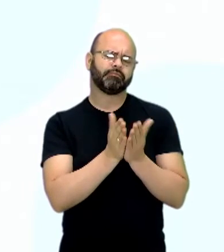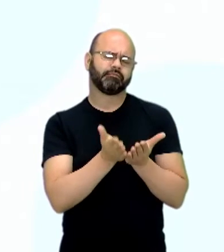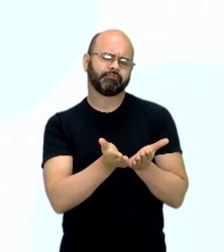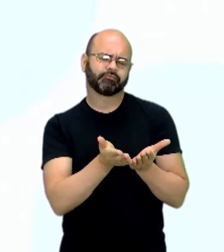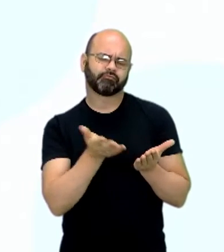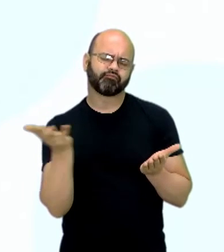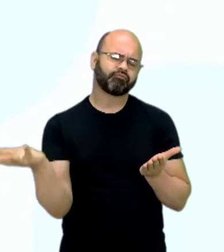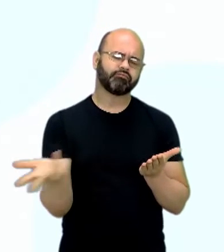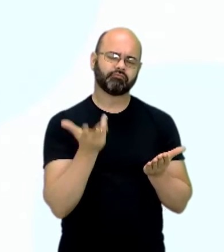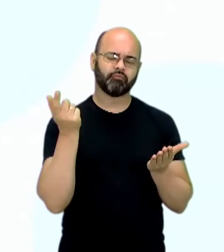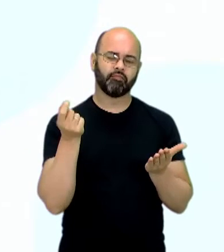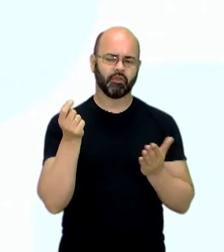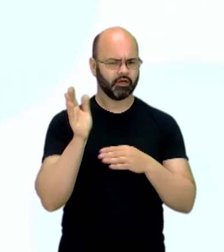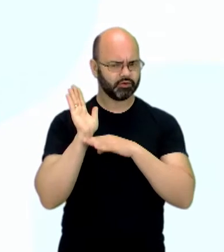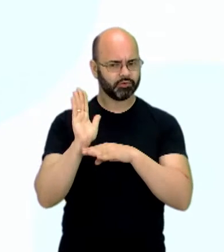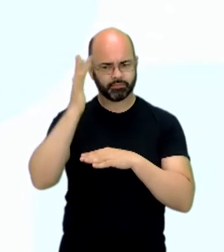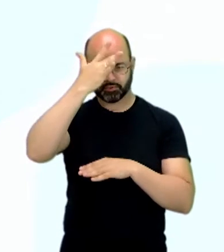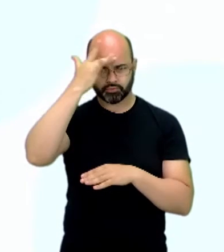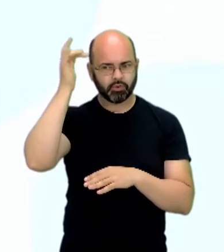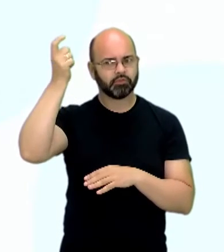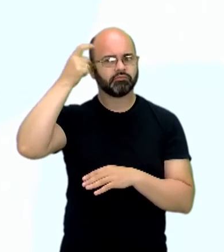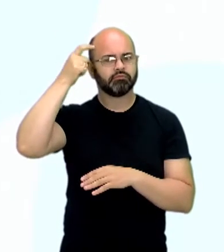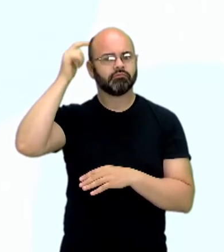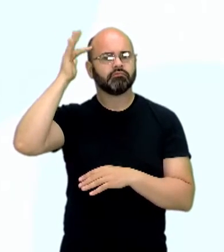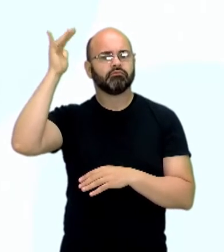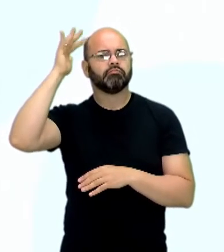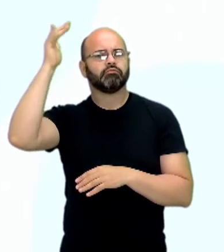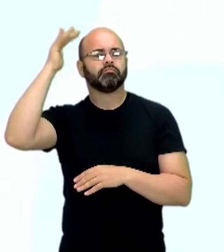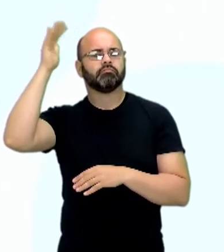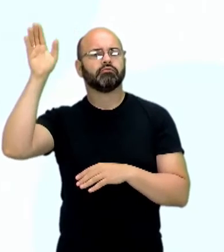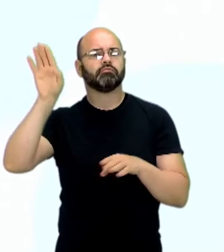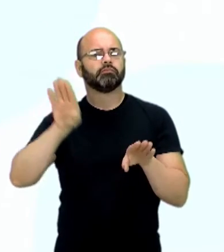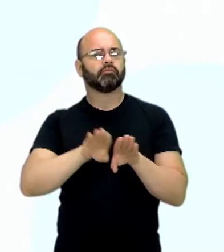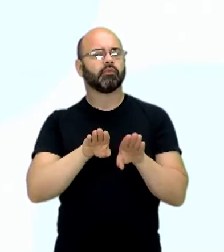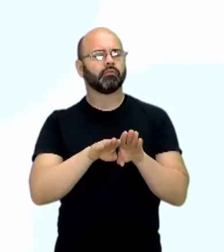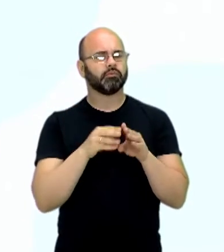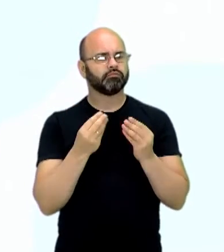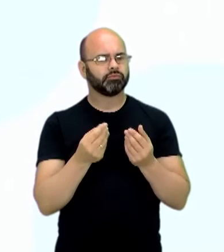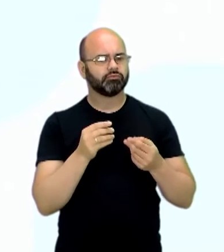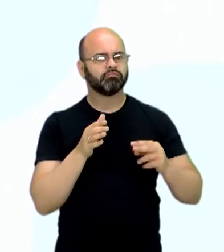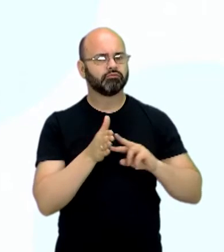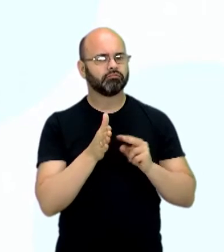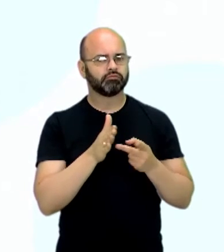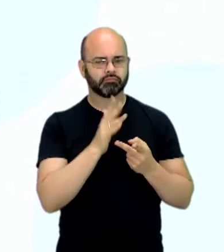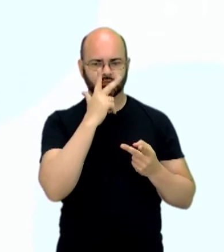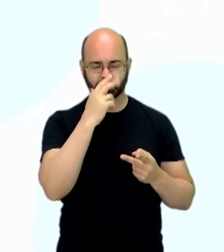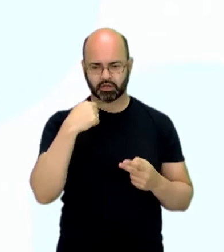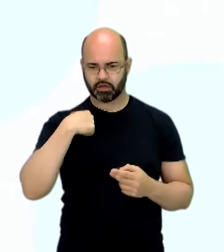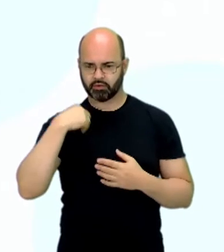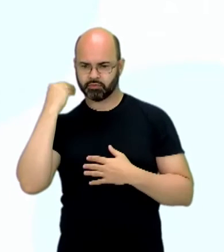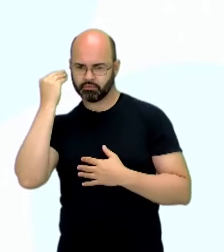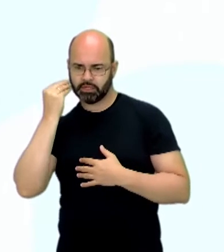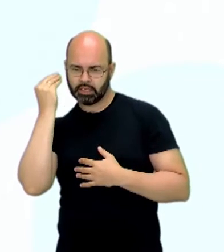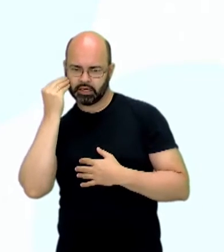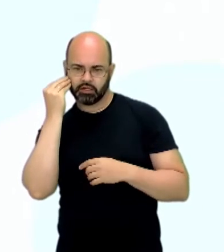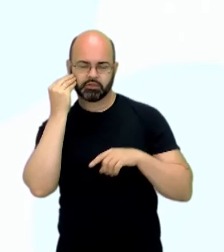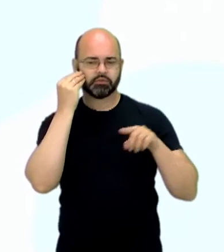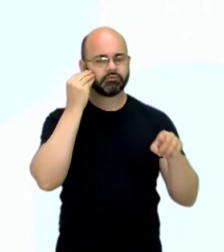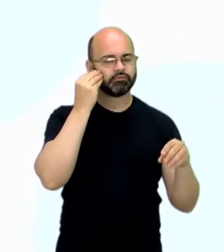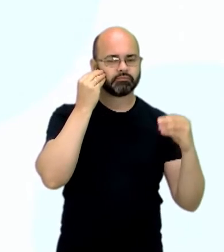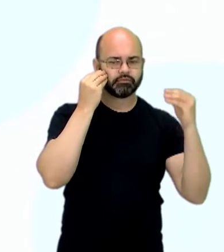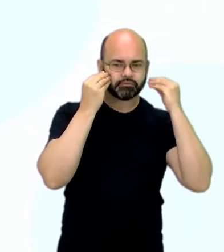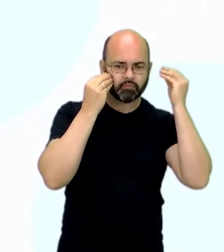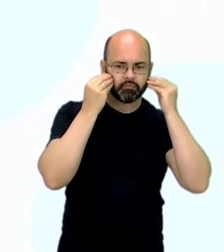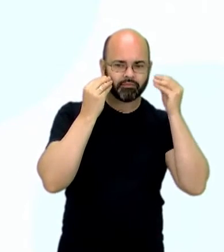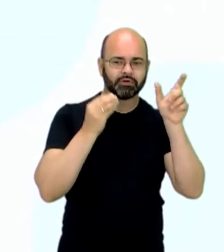pessoas pensar e também fazer sentido das suas próprias experiências por meio